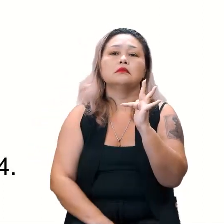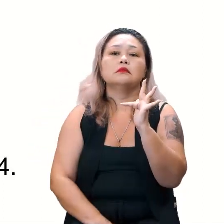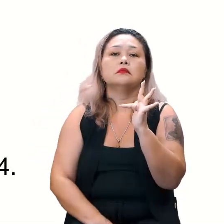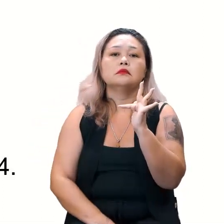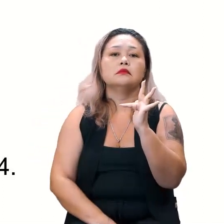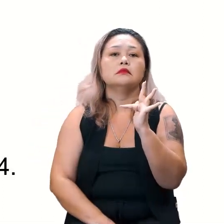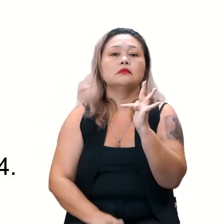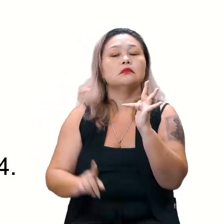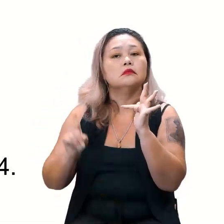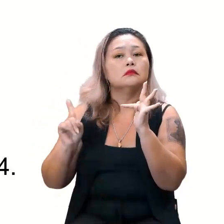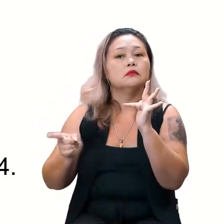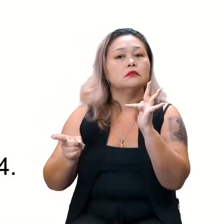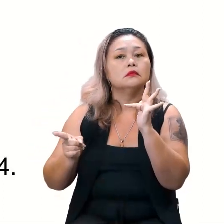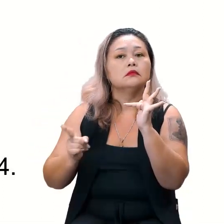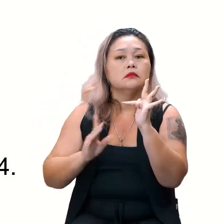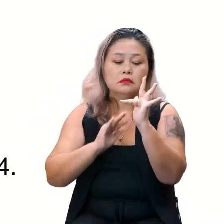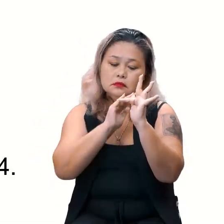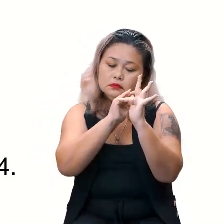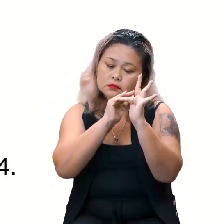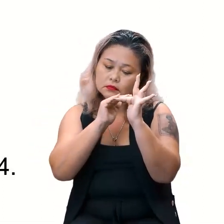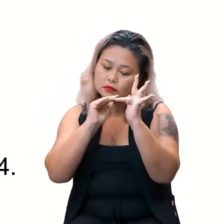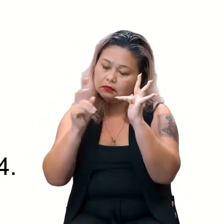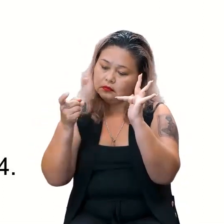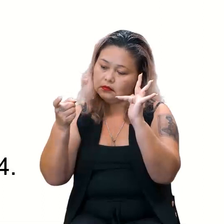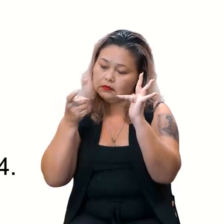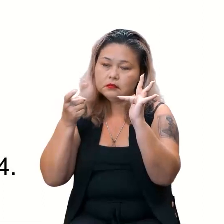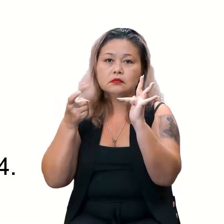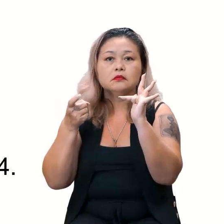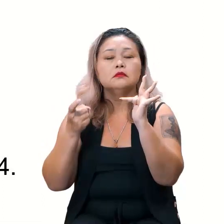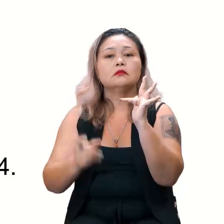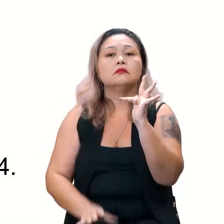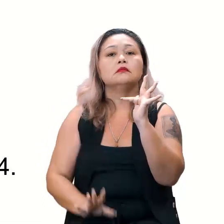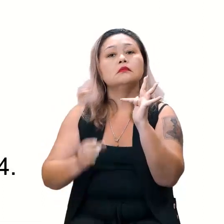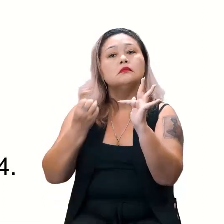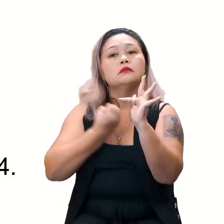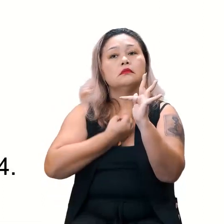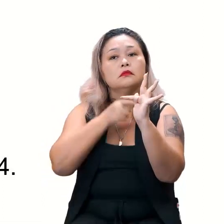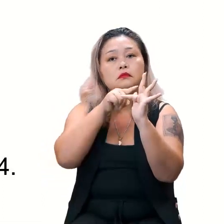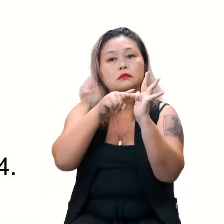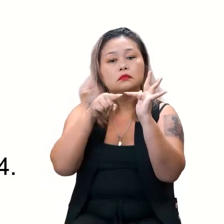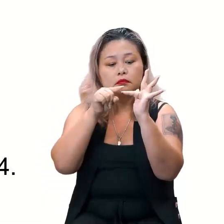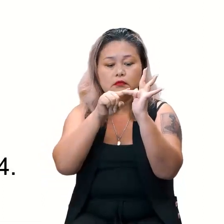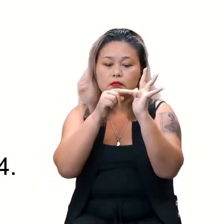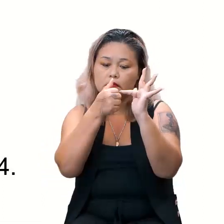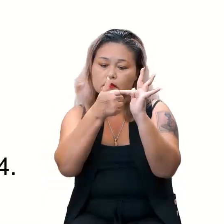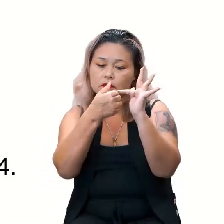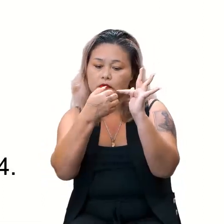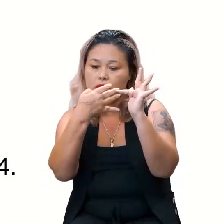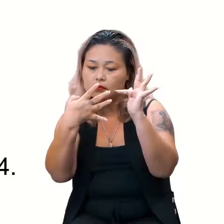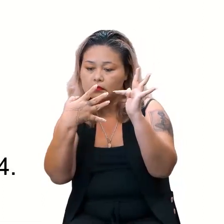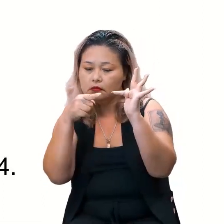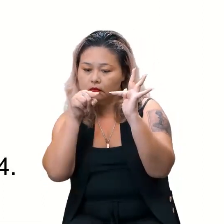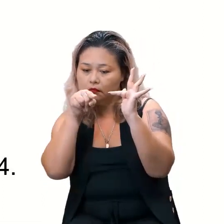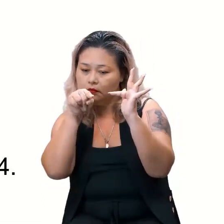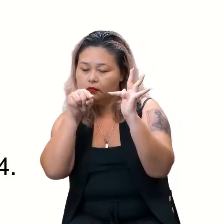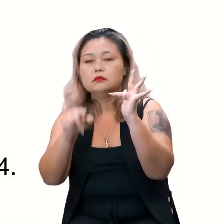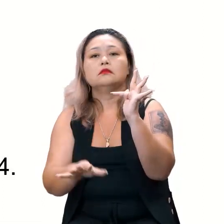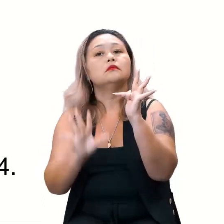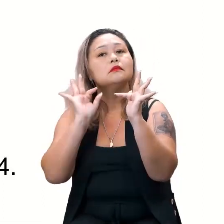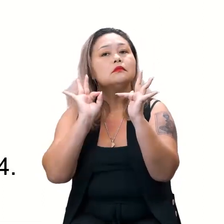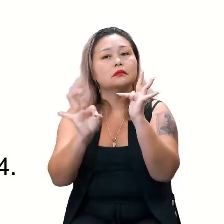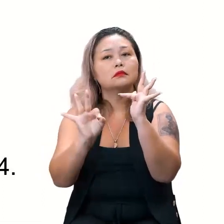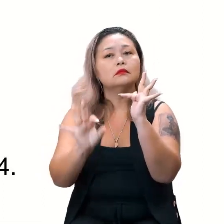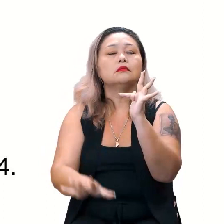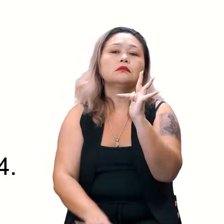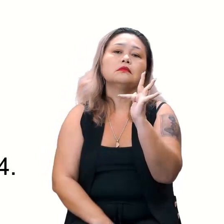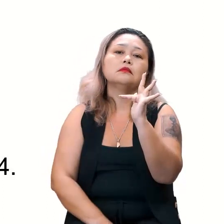Isso mesmo, vai cortar em cima do eixo do número 4, na reta x, passa no 4. Certinho?